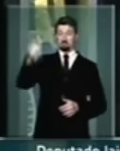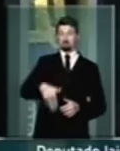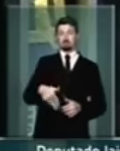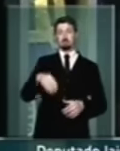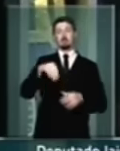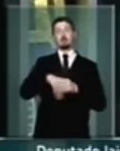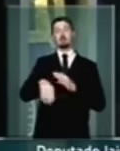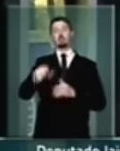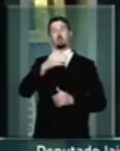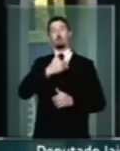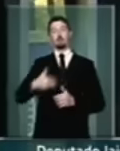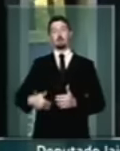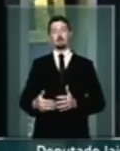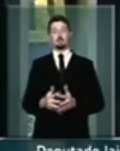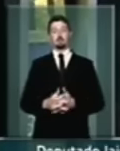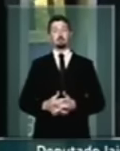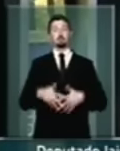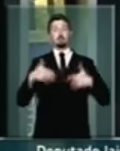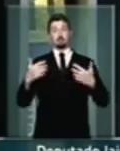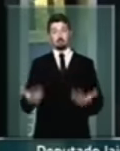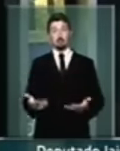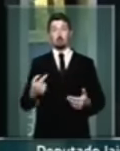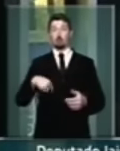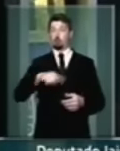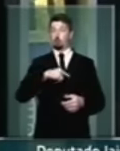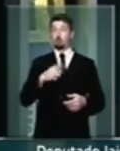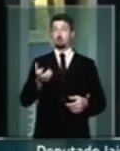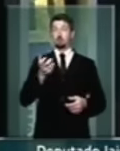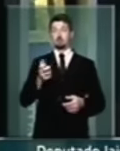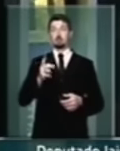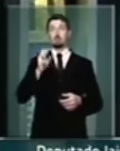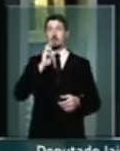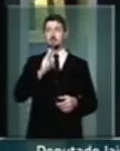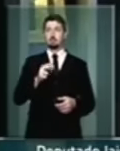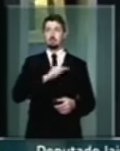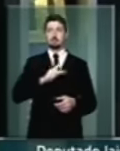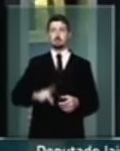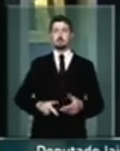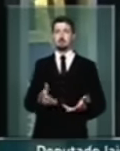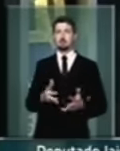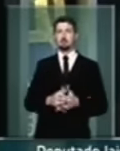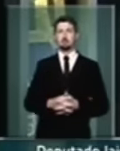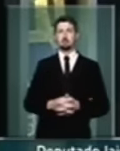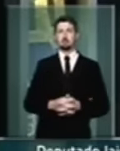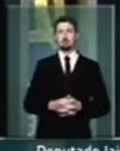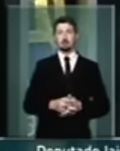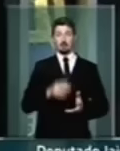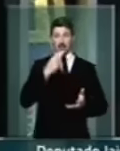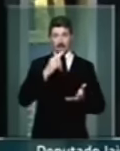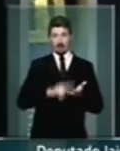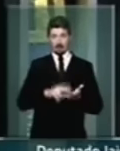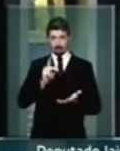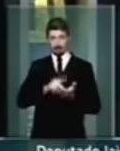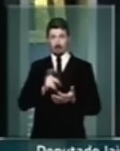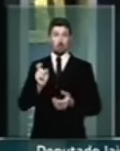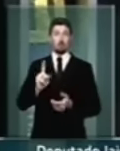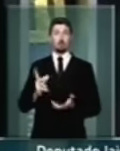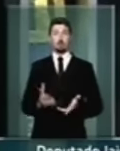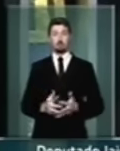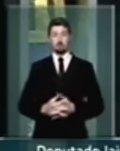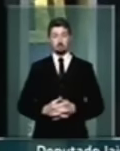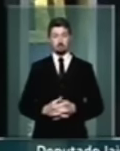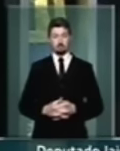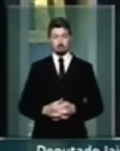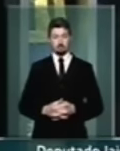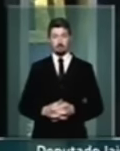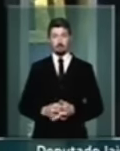Executivo. Assim sendo, nós gostaríamos de uma resposta da presidente. Essa carta é verdadeira ou não? Não vai. Se